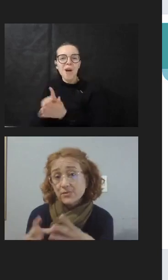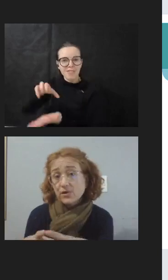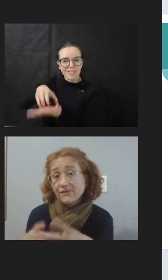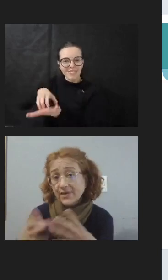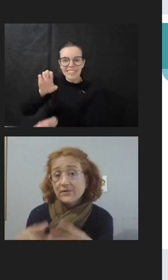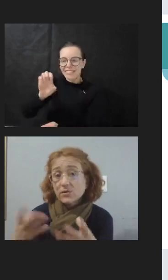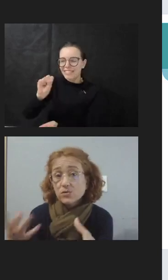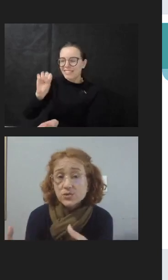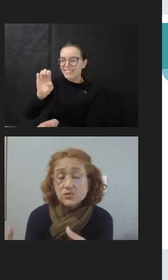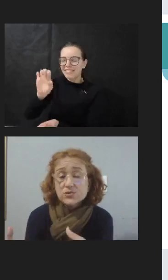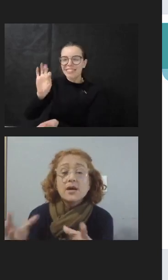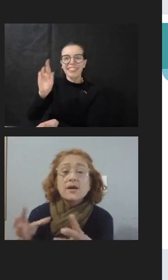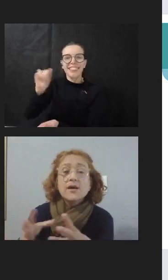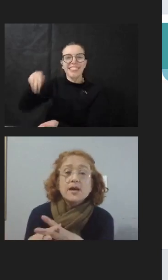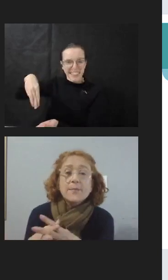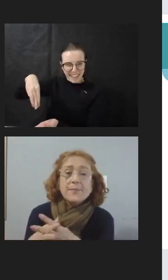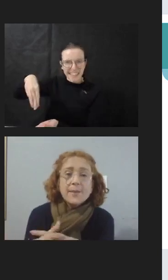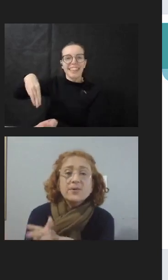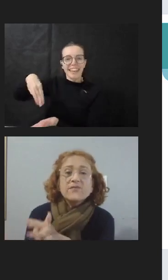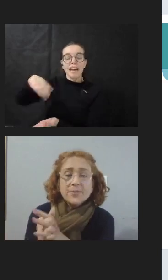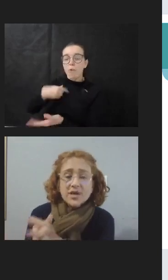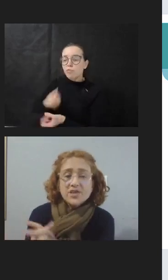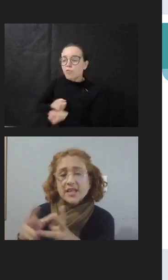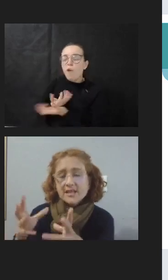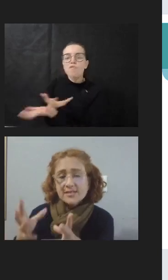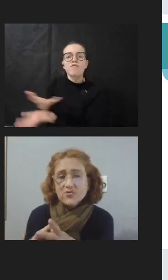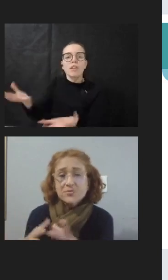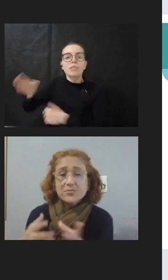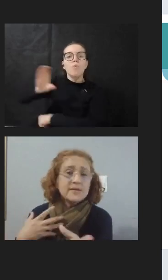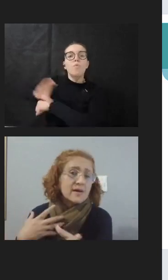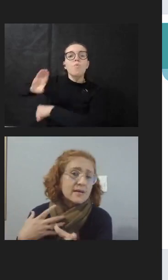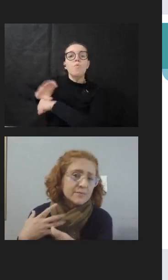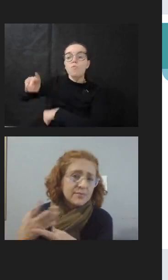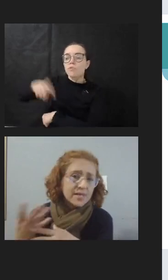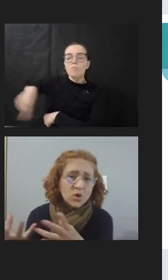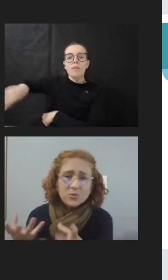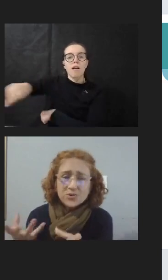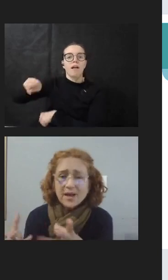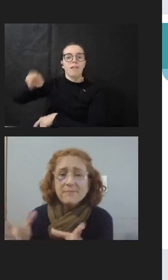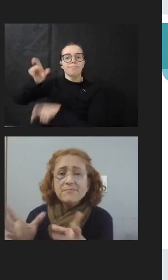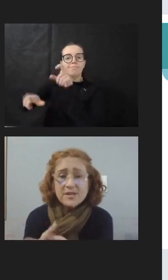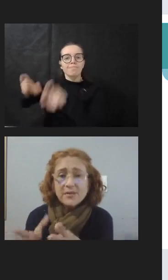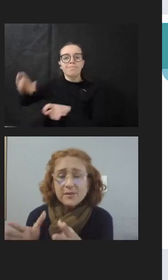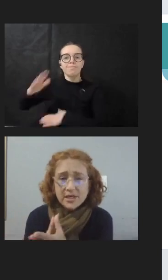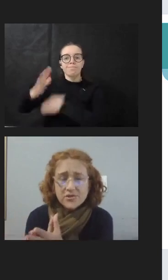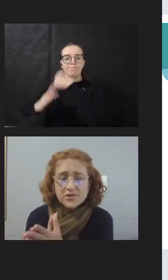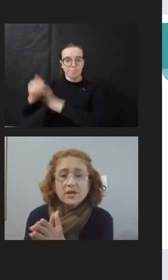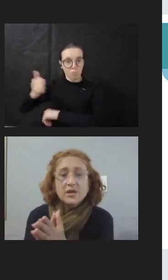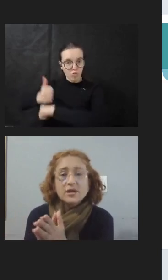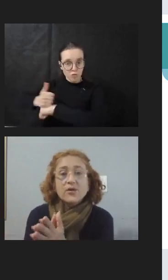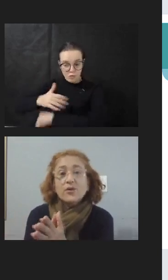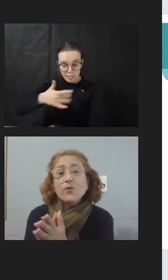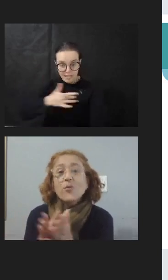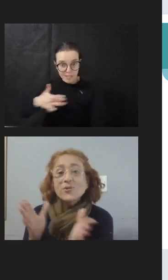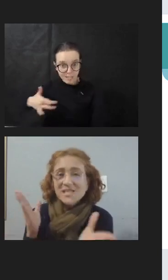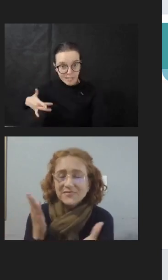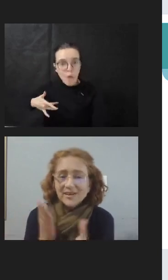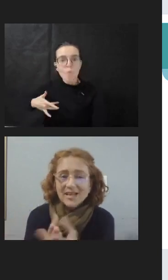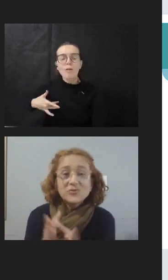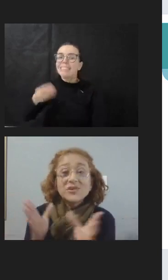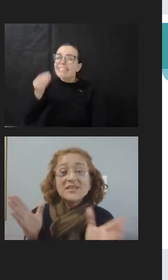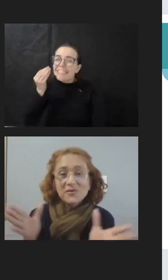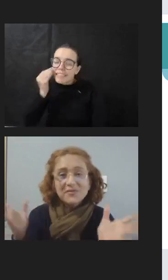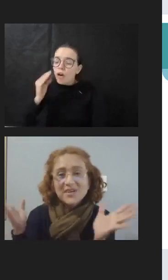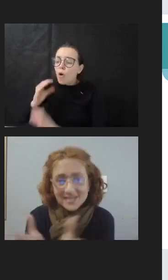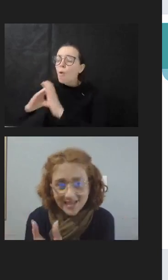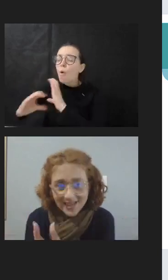sempre ofertava cursos para profissionais da área da saúde para saber se comunicar minimamente, ou como eu sempre falava,